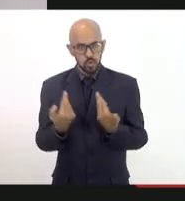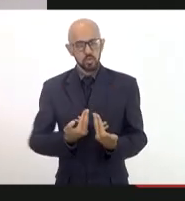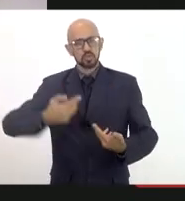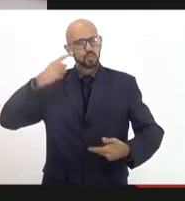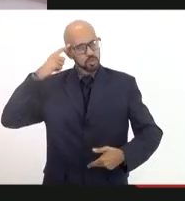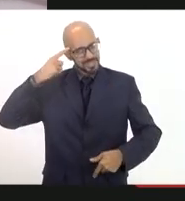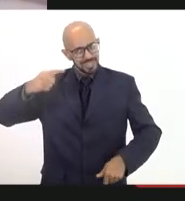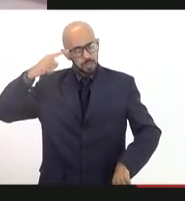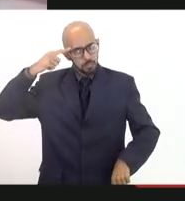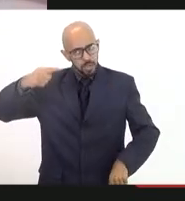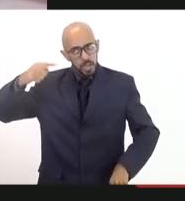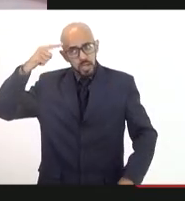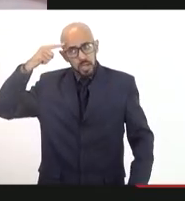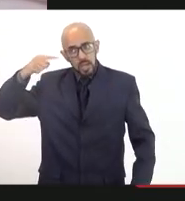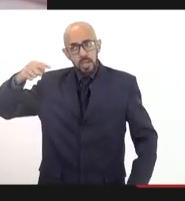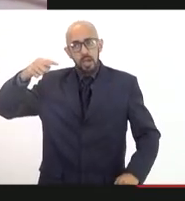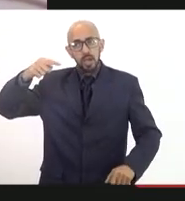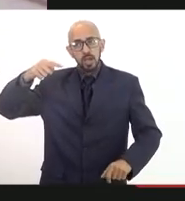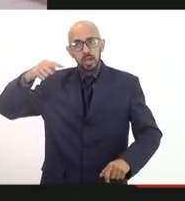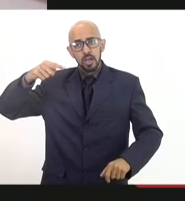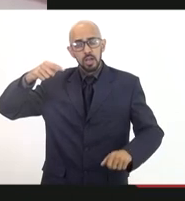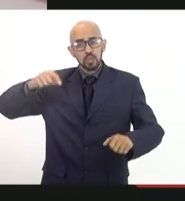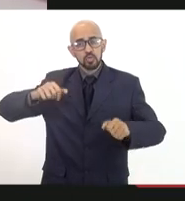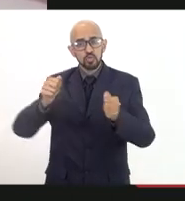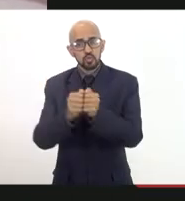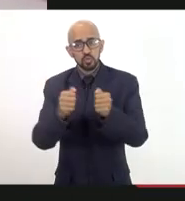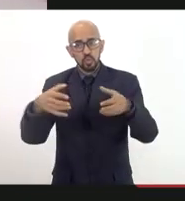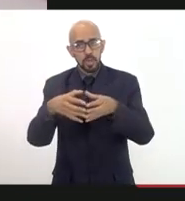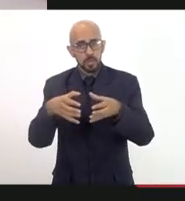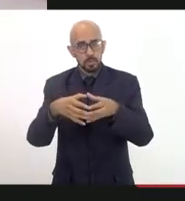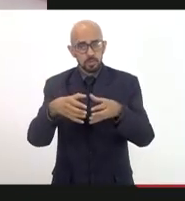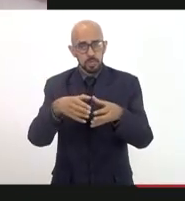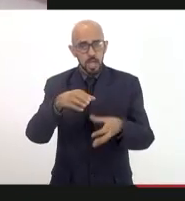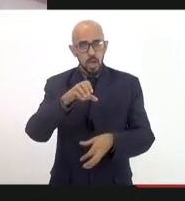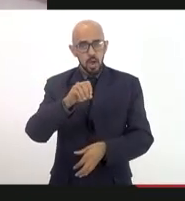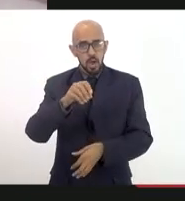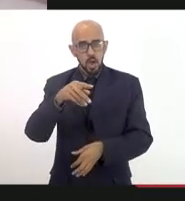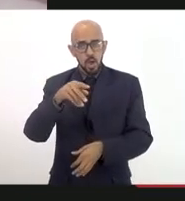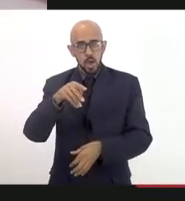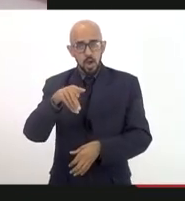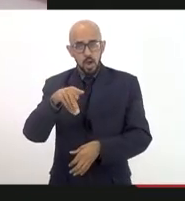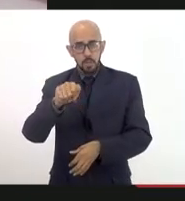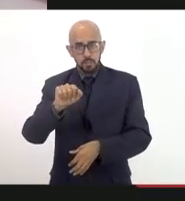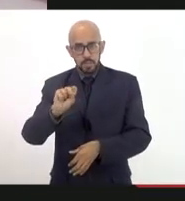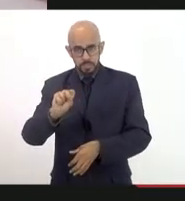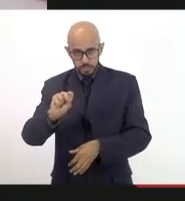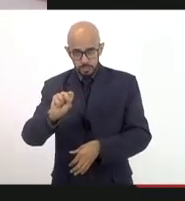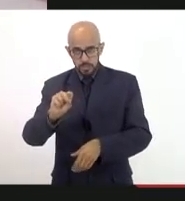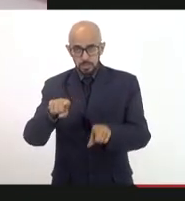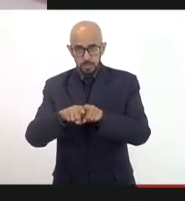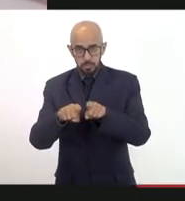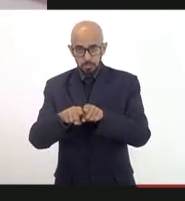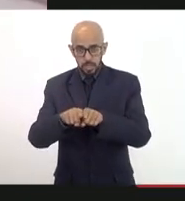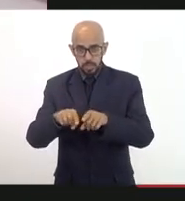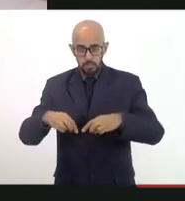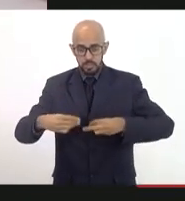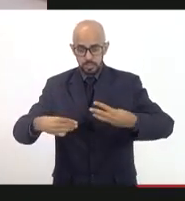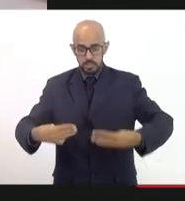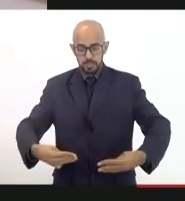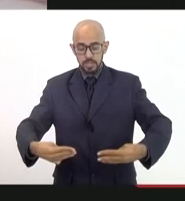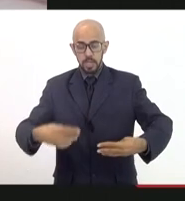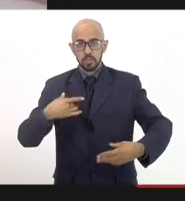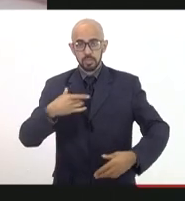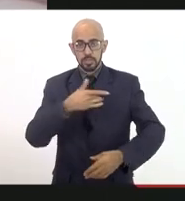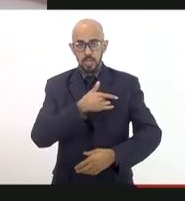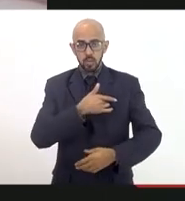da nossa equipe com a equipe da OPAS, também sendo apoiada pelo Ministério da Saúde, pela equipe técnica do Ministério, para